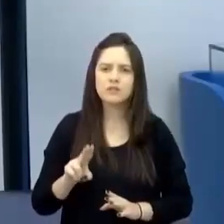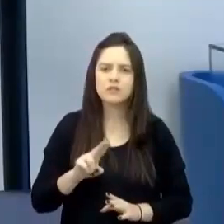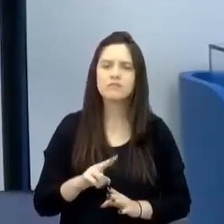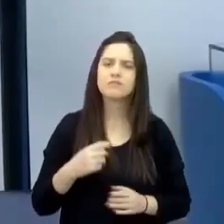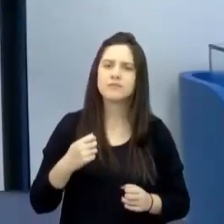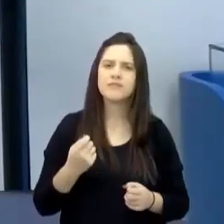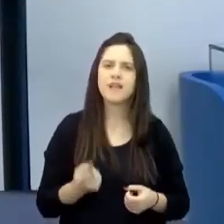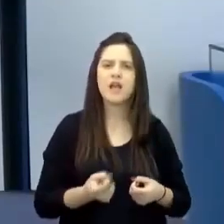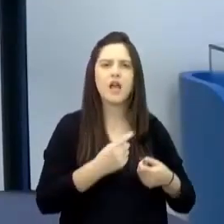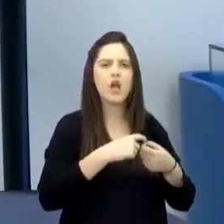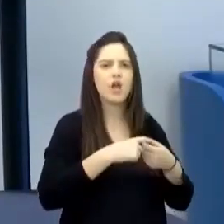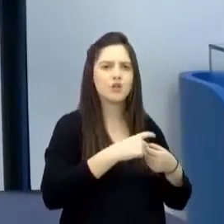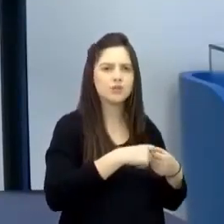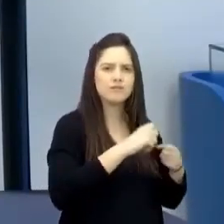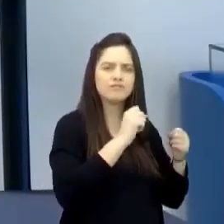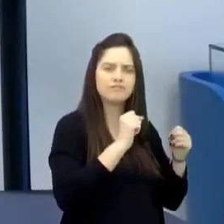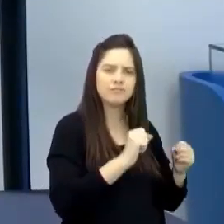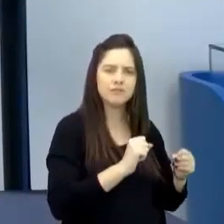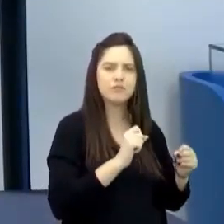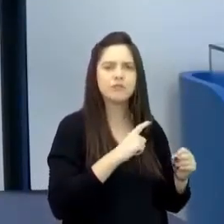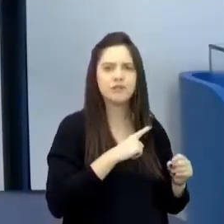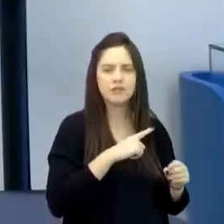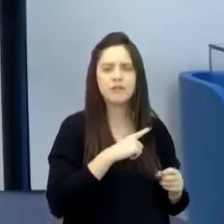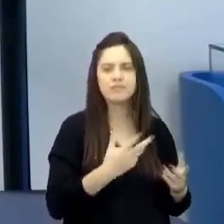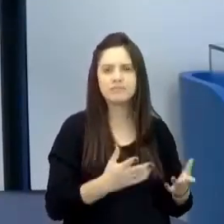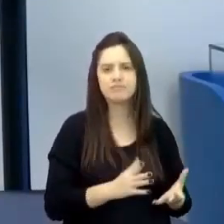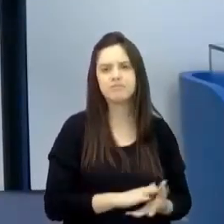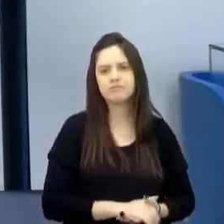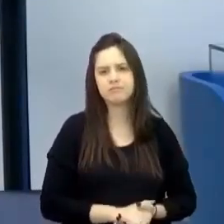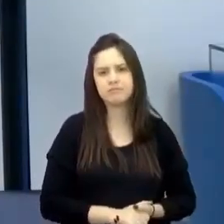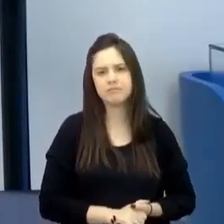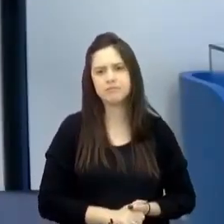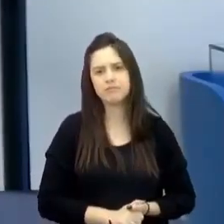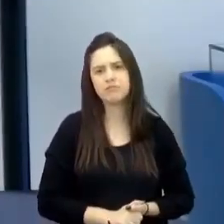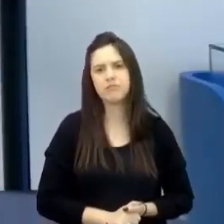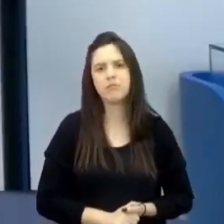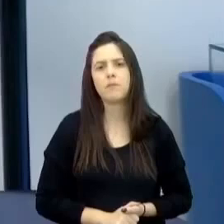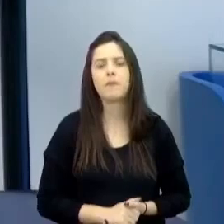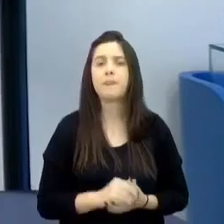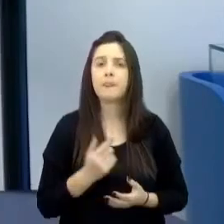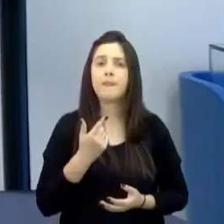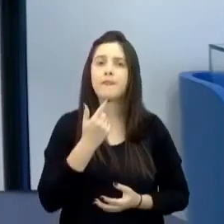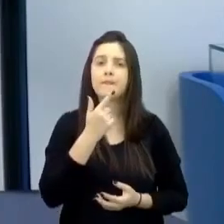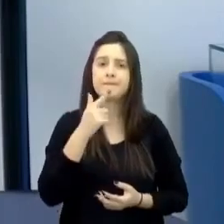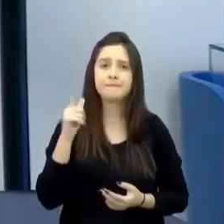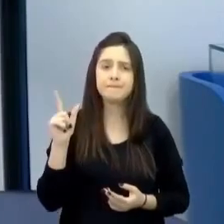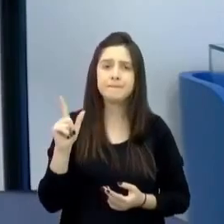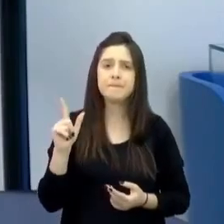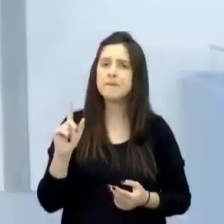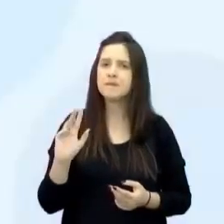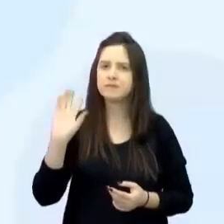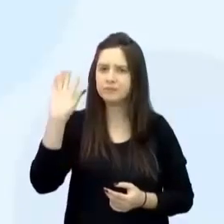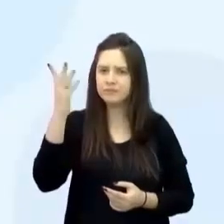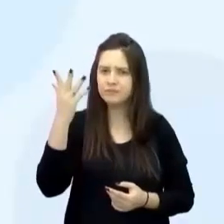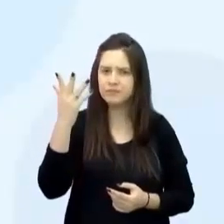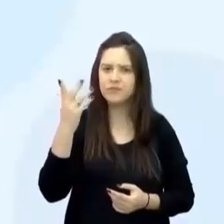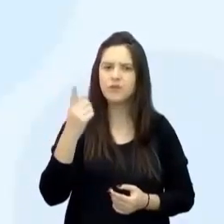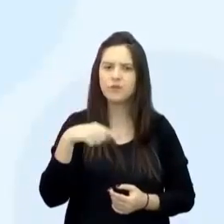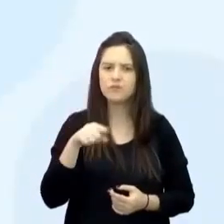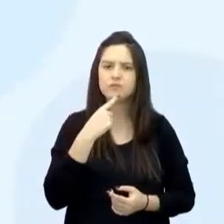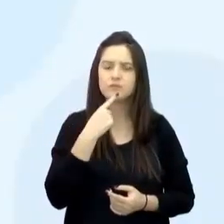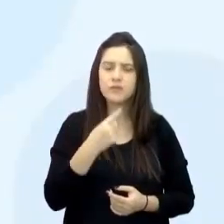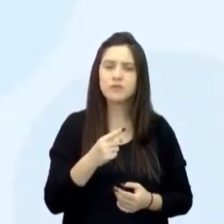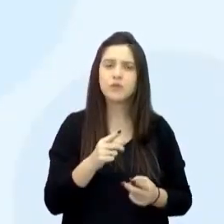retornar e poder também ser reaproveitada. Agora nós temos uma outra situação, que é quando nós falamos